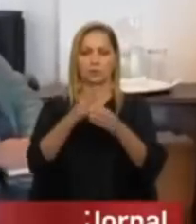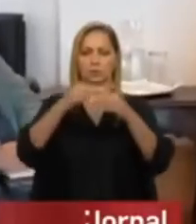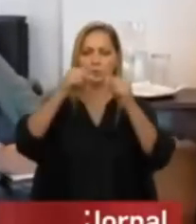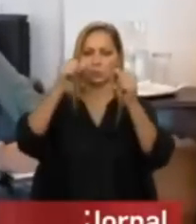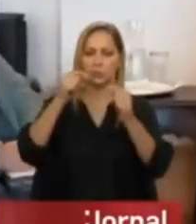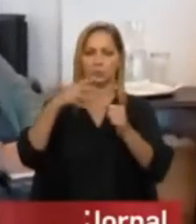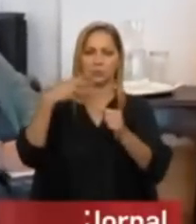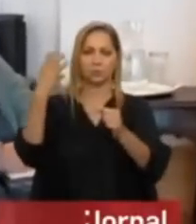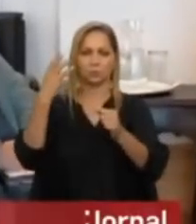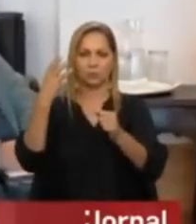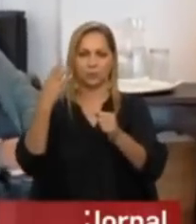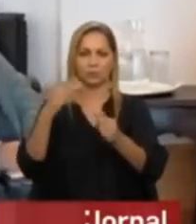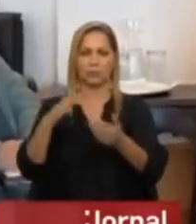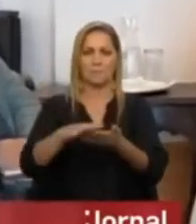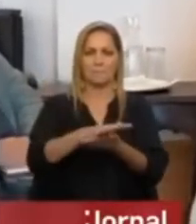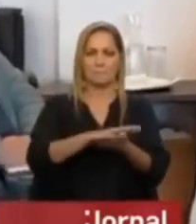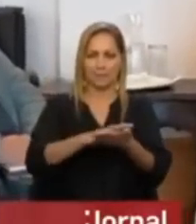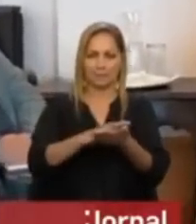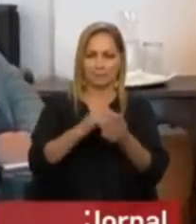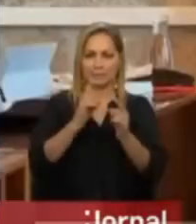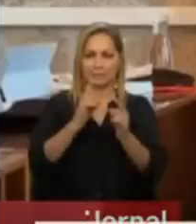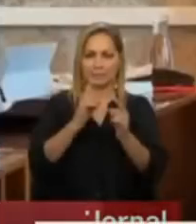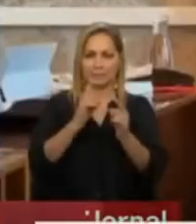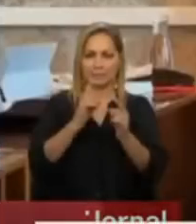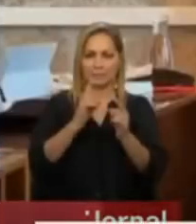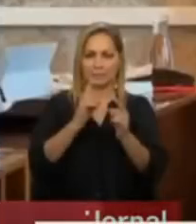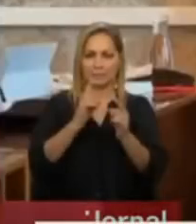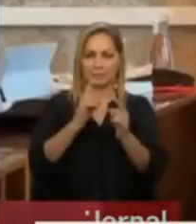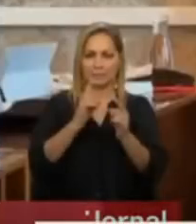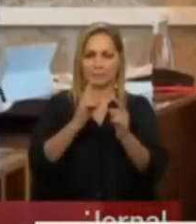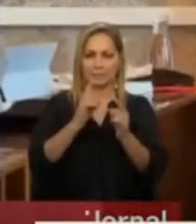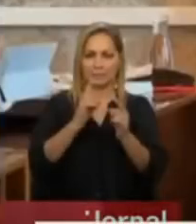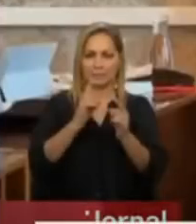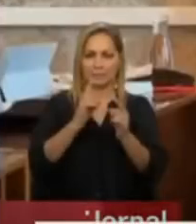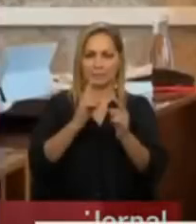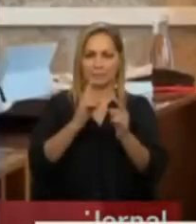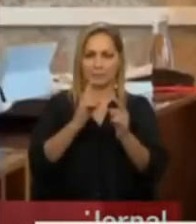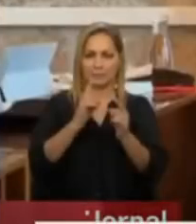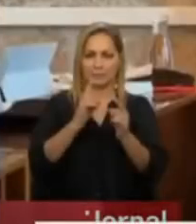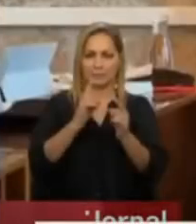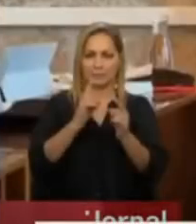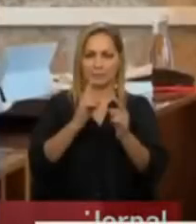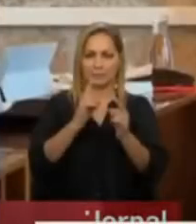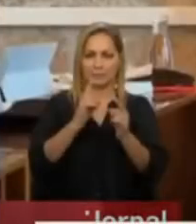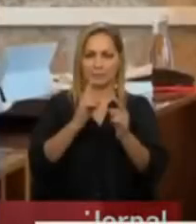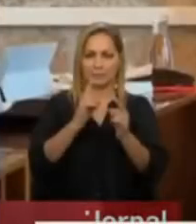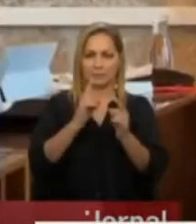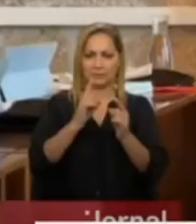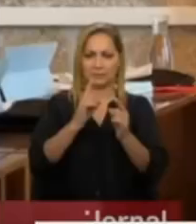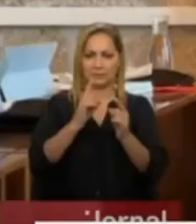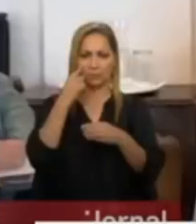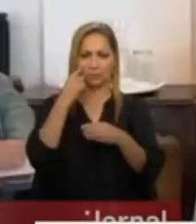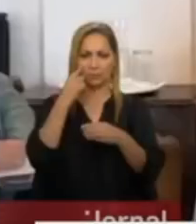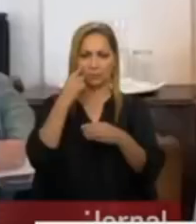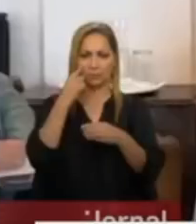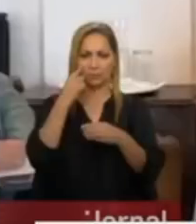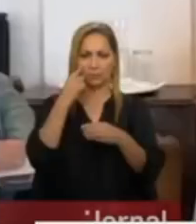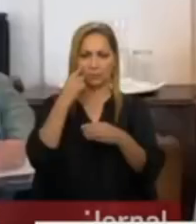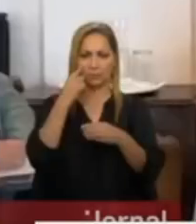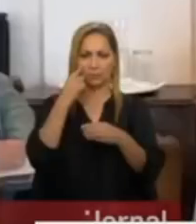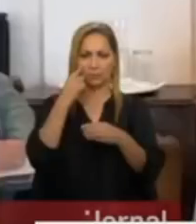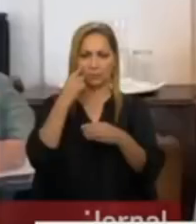practices, principles and sovereign initiatives. Portanto, quando vos dizem que não existe invasão cultural absolutamente nenhuma,